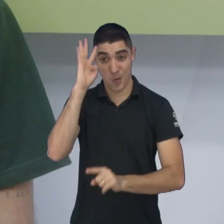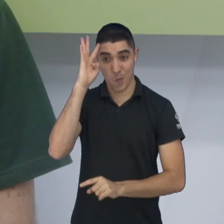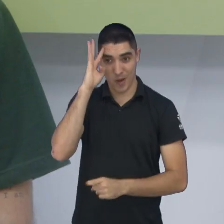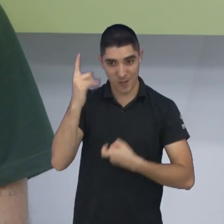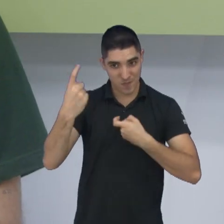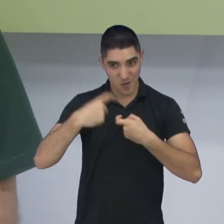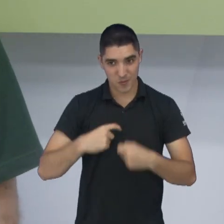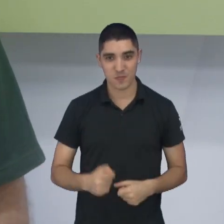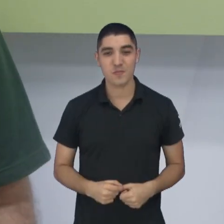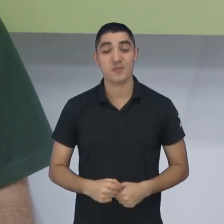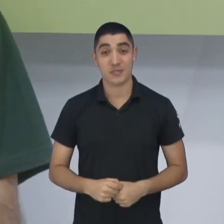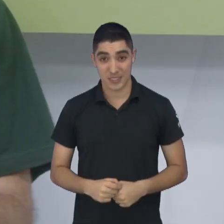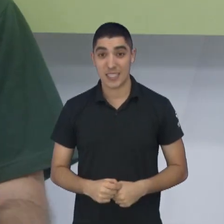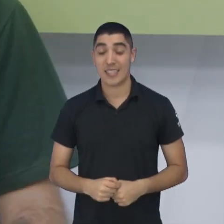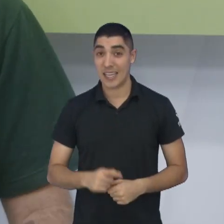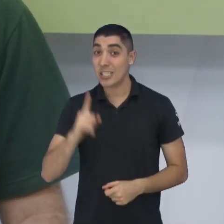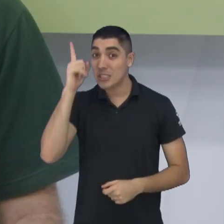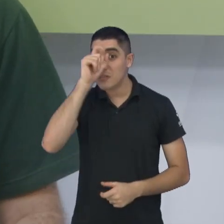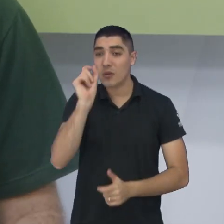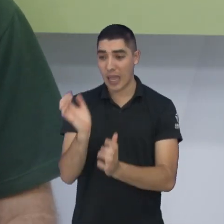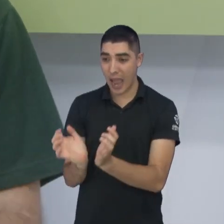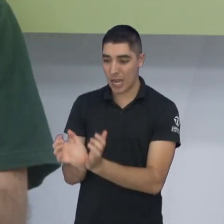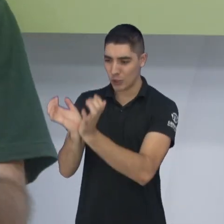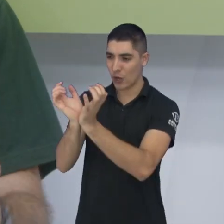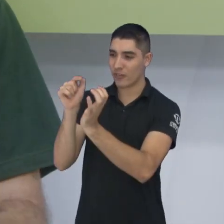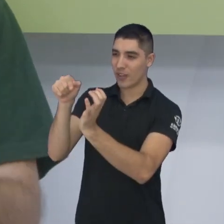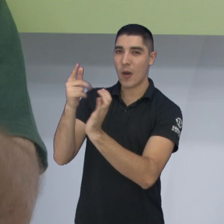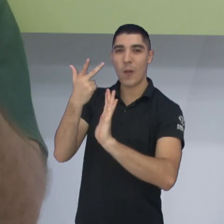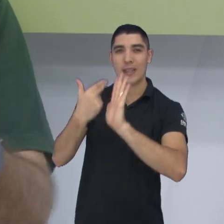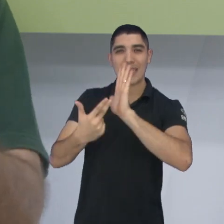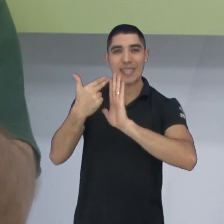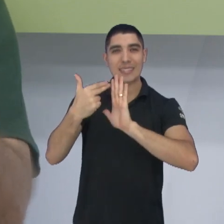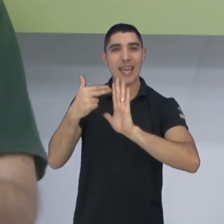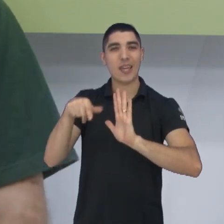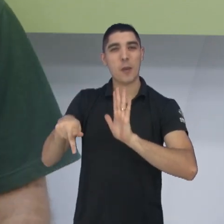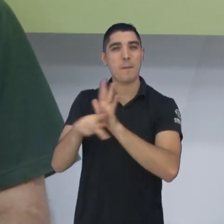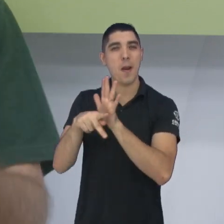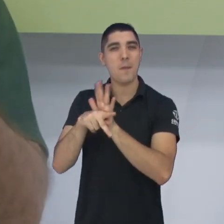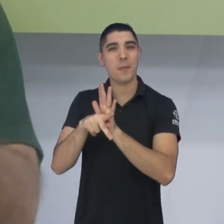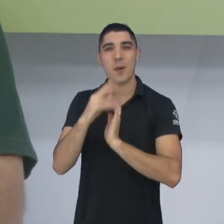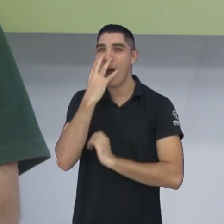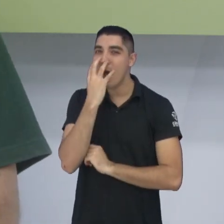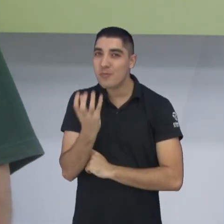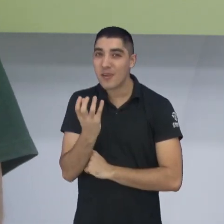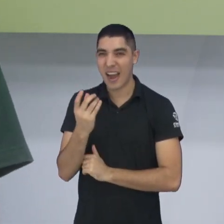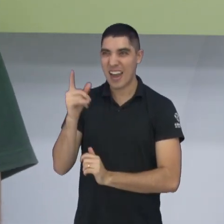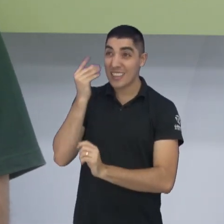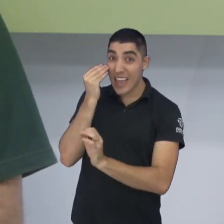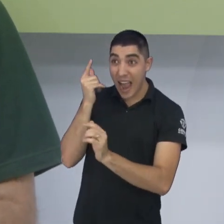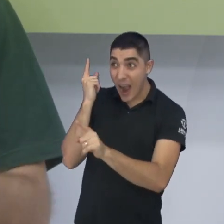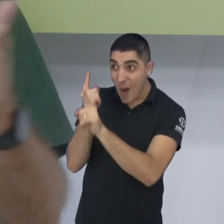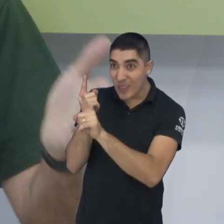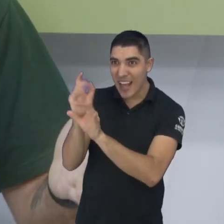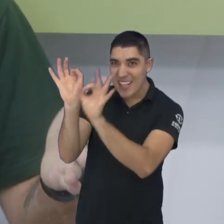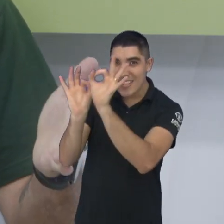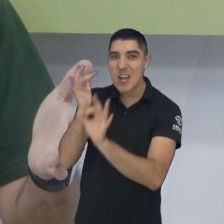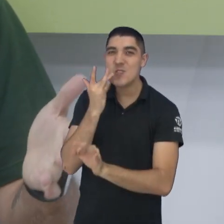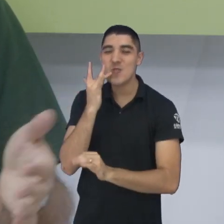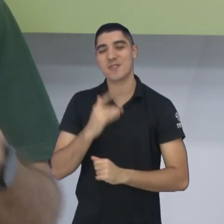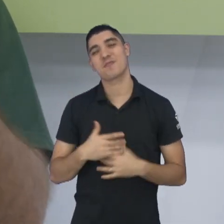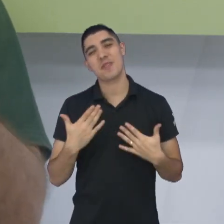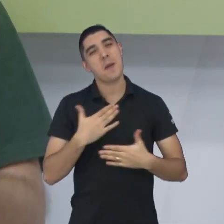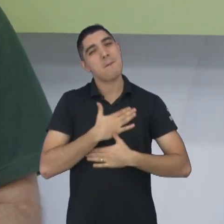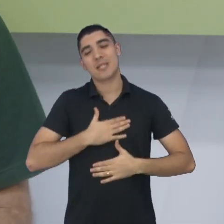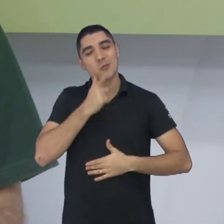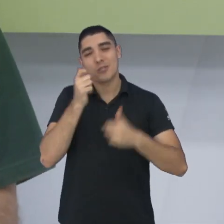volta. O problema vai ser ele achar um troféu em forma de capivara, né? Mas se achar, faz lá uma capivara de ouro para o revelação do campeonato. Foi um prazer